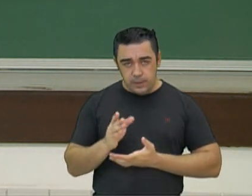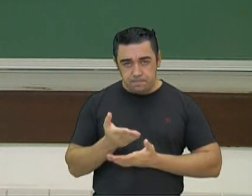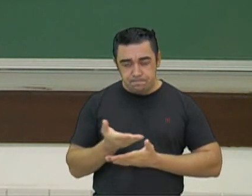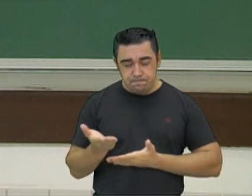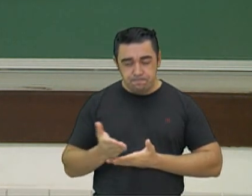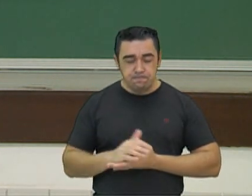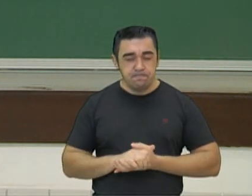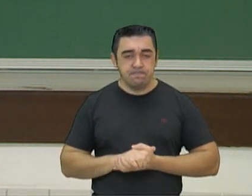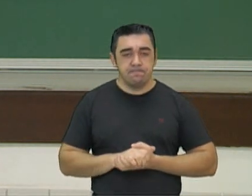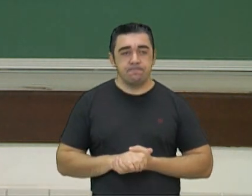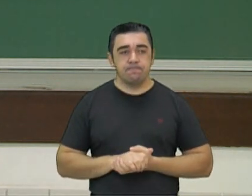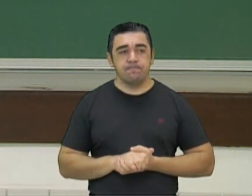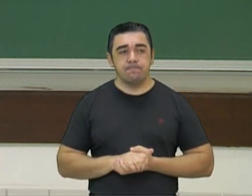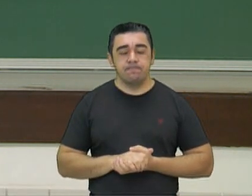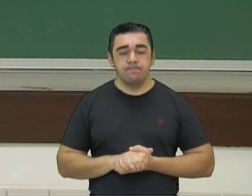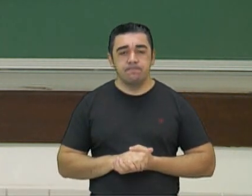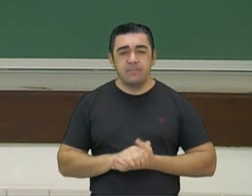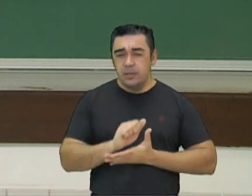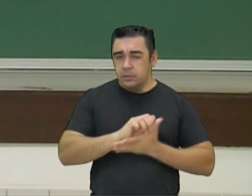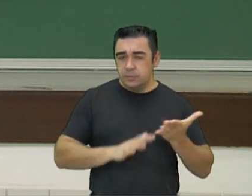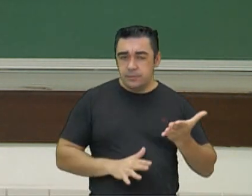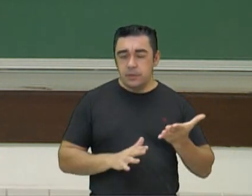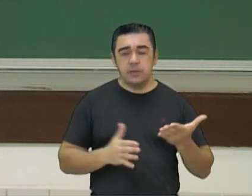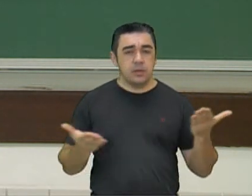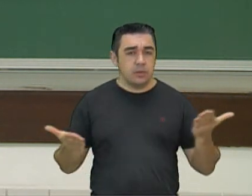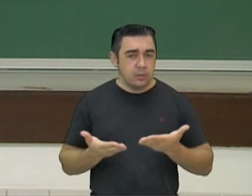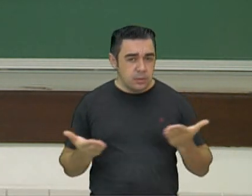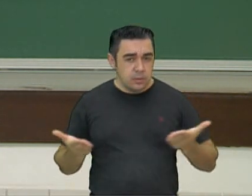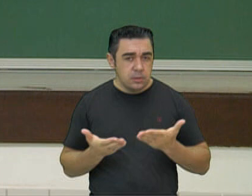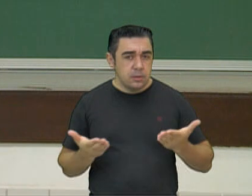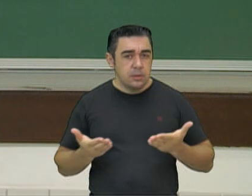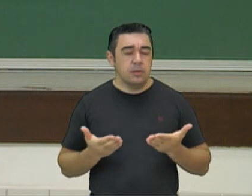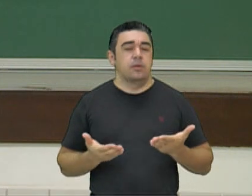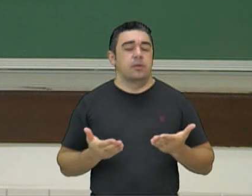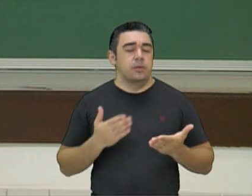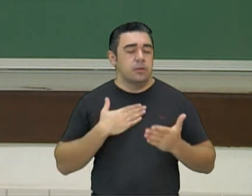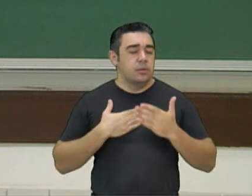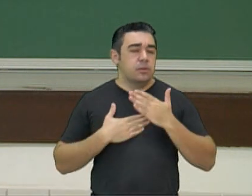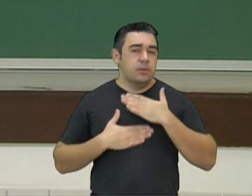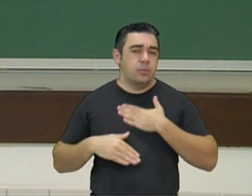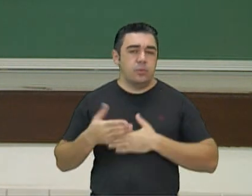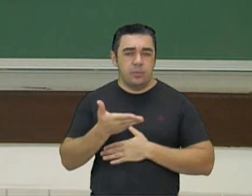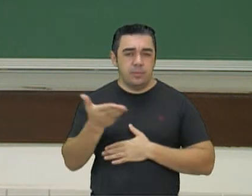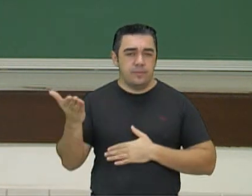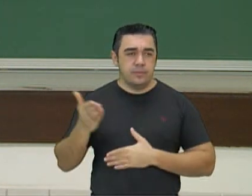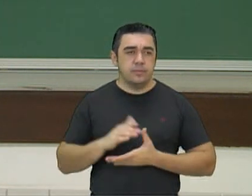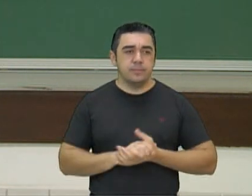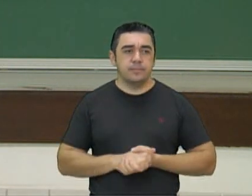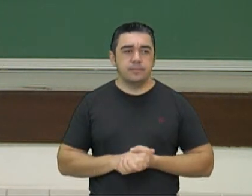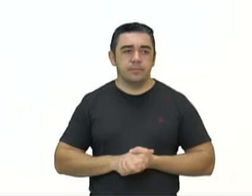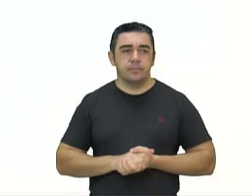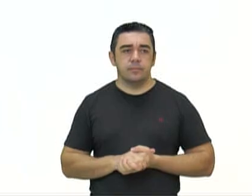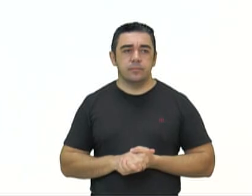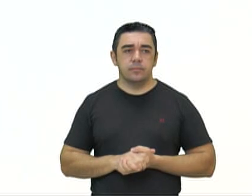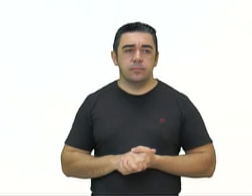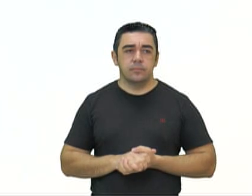queridos? Vamos lá, mais um exercício aqui, bem sossegadinho para vocês, certo?